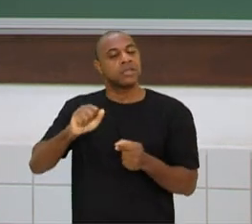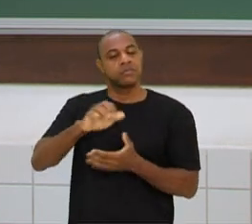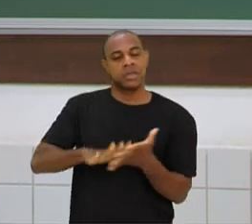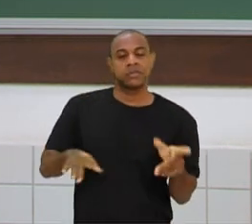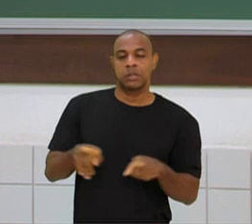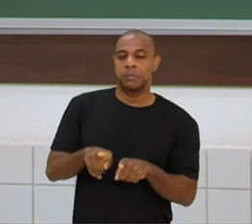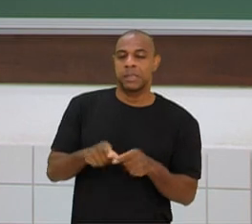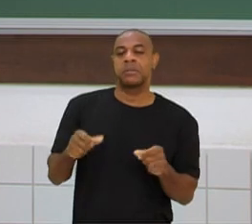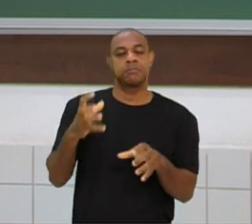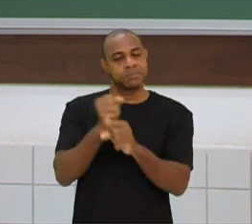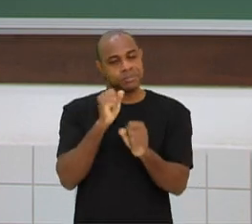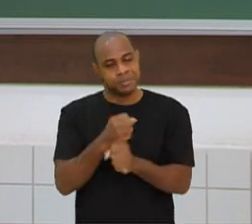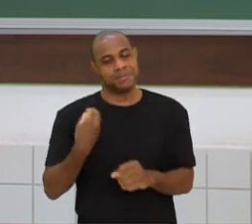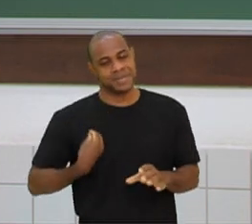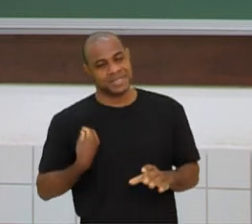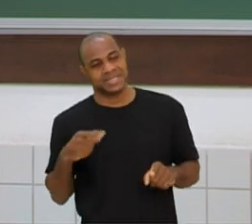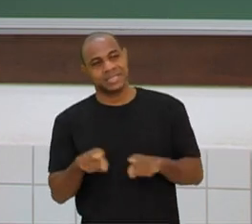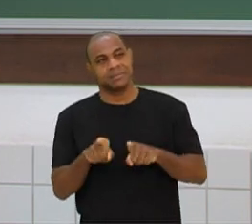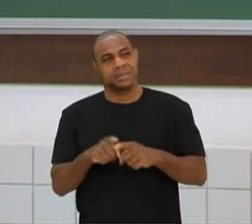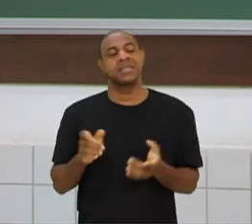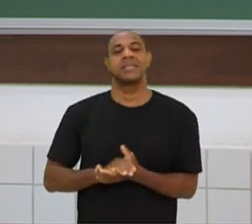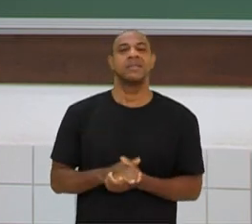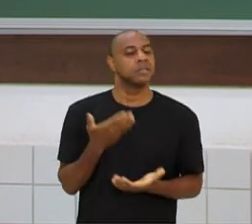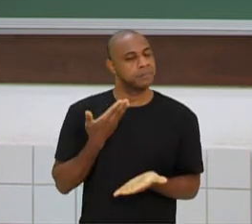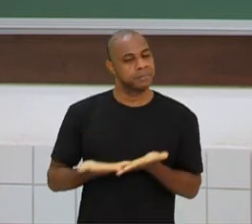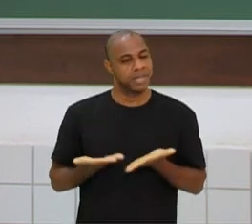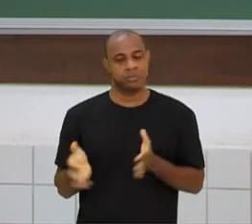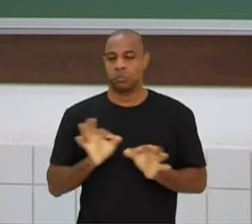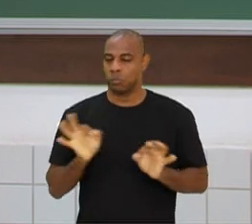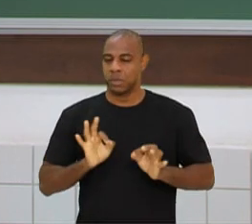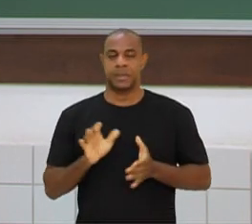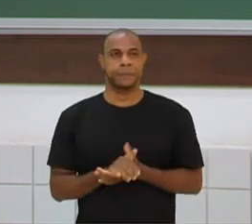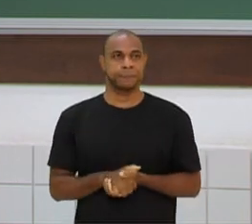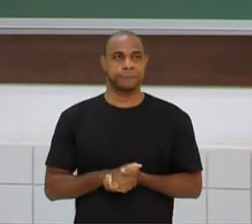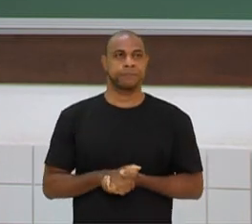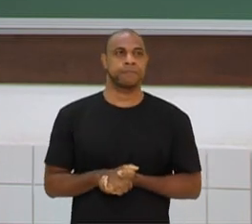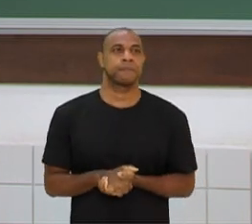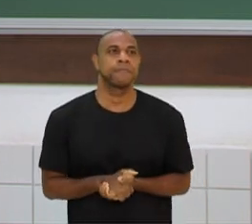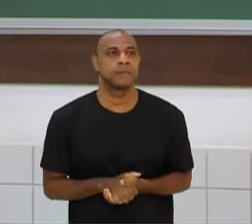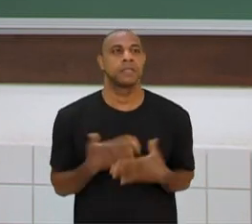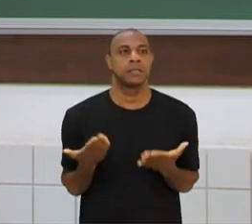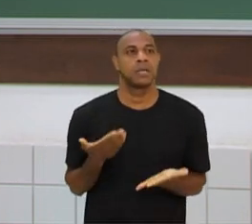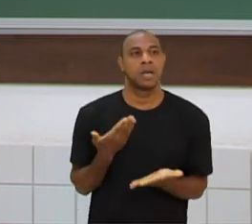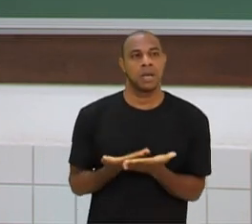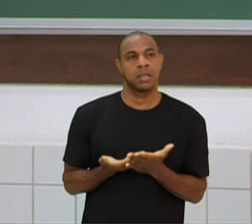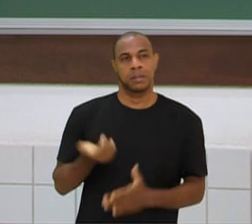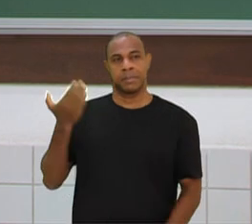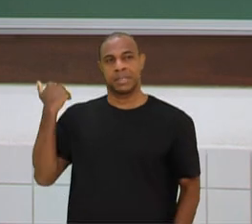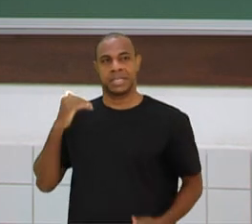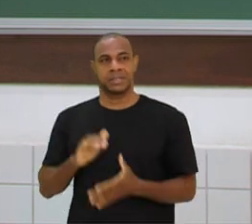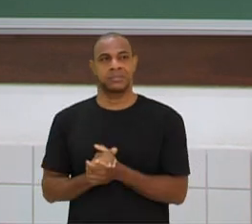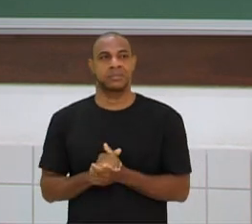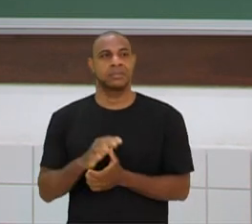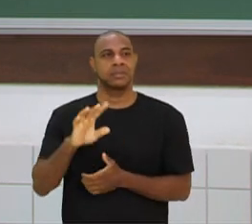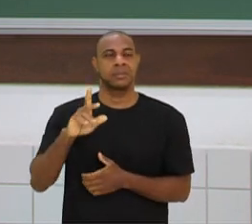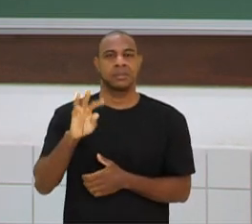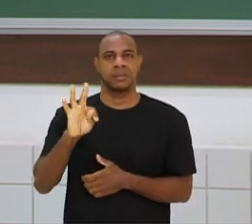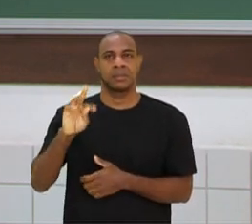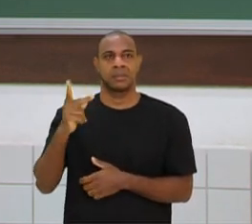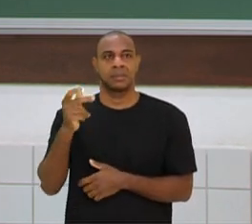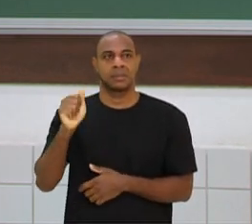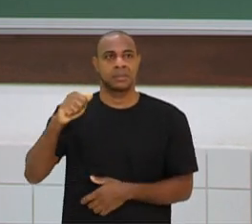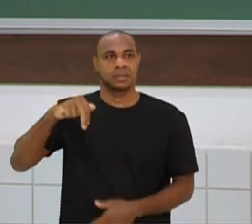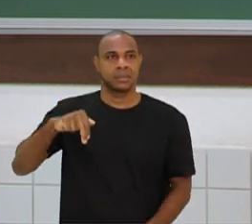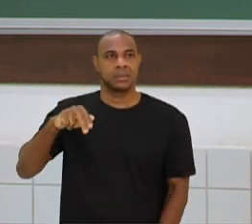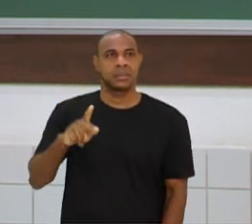atividades, computa a sua presença e você não tem nenhum prejuízo, ok? Na aula passada, Thanksgiving, nós falamos,